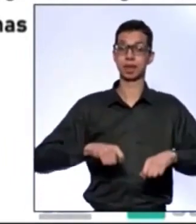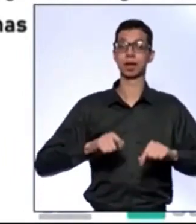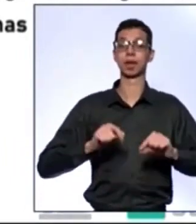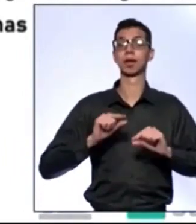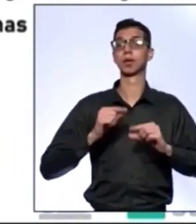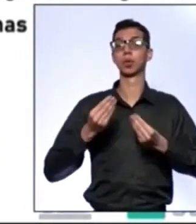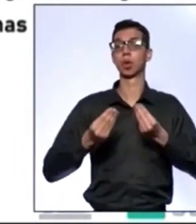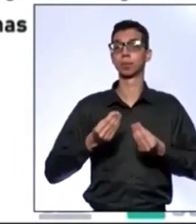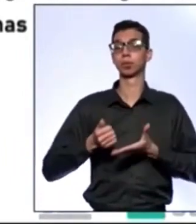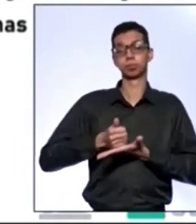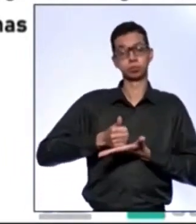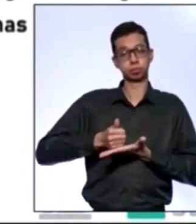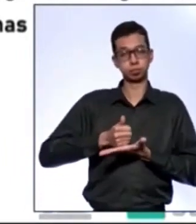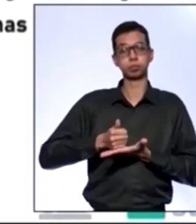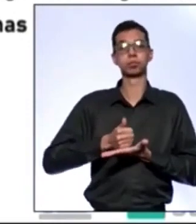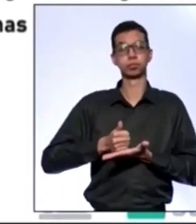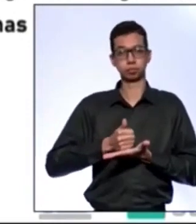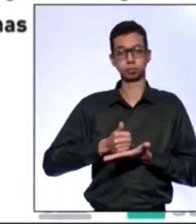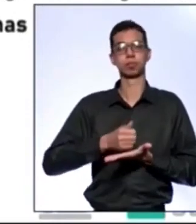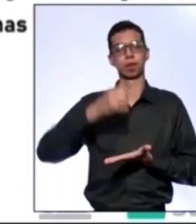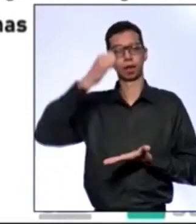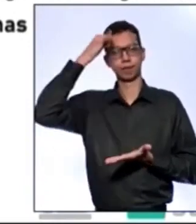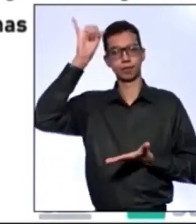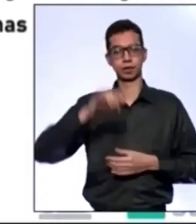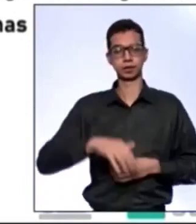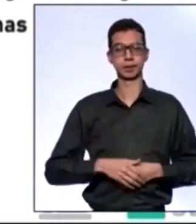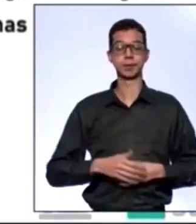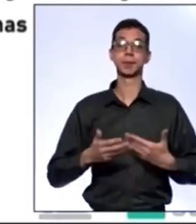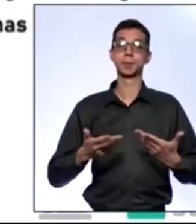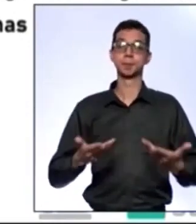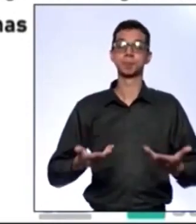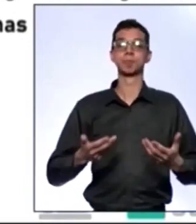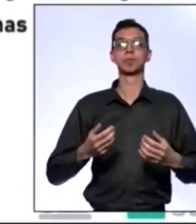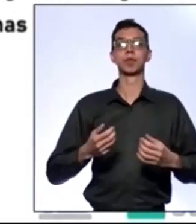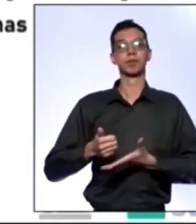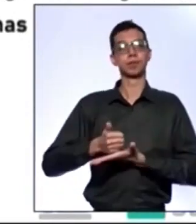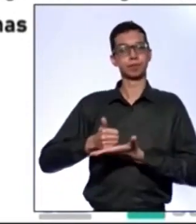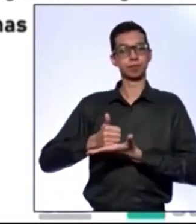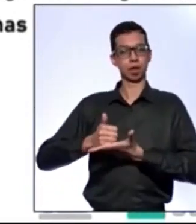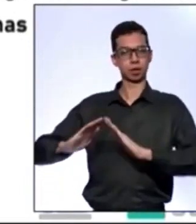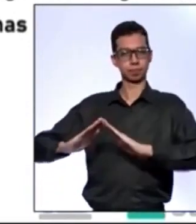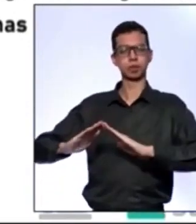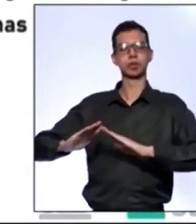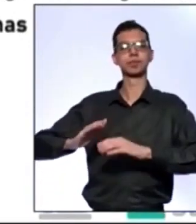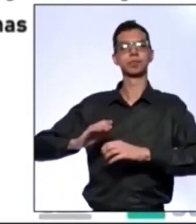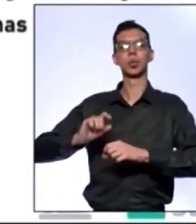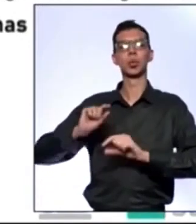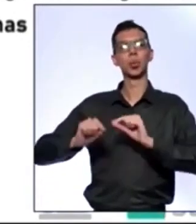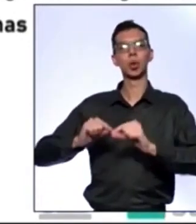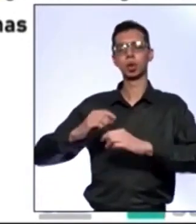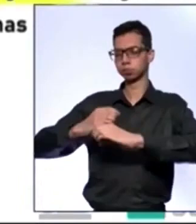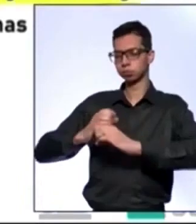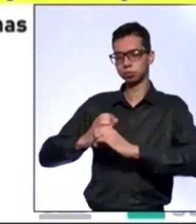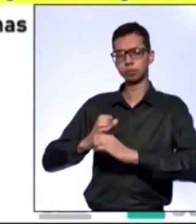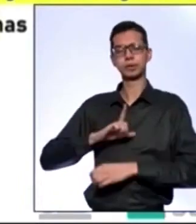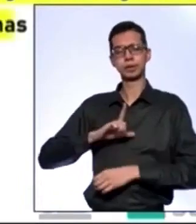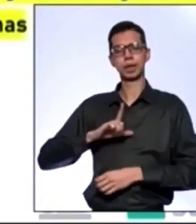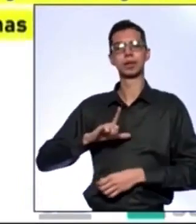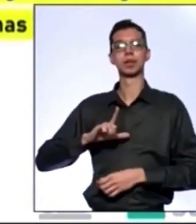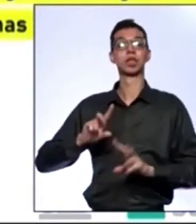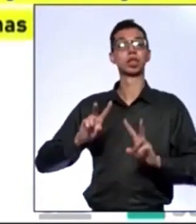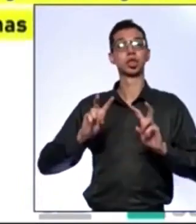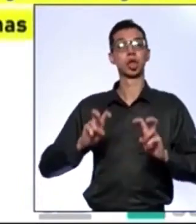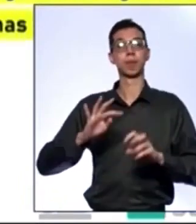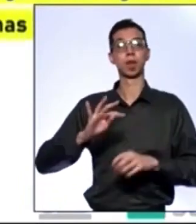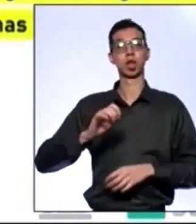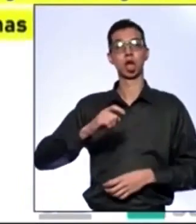A indústria farmacêutica estimula a pesquisa de toxinas animais com essa propriedade. Então, vamos lá, ó. Estão vendo que os